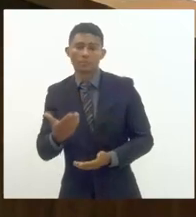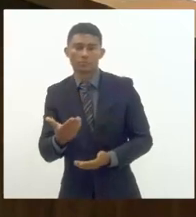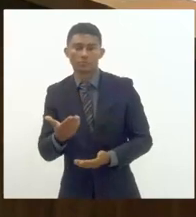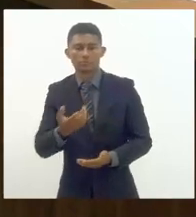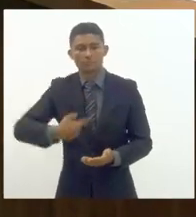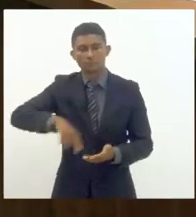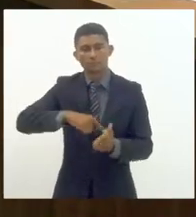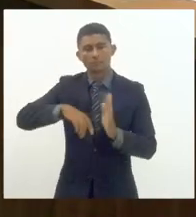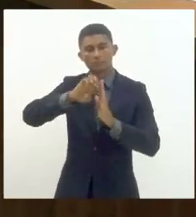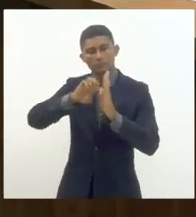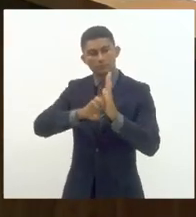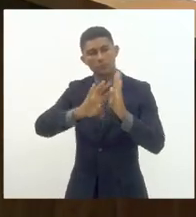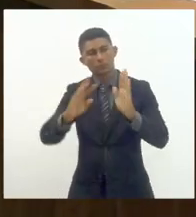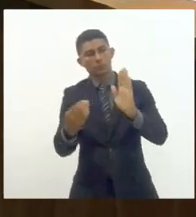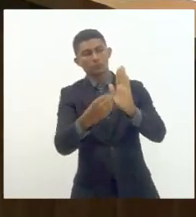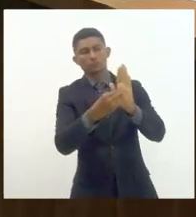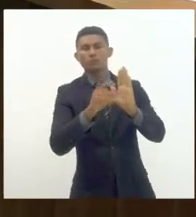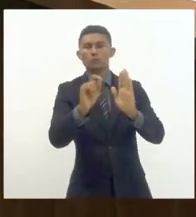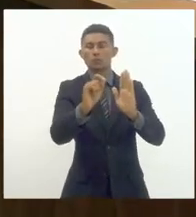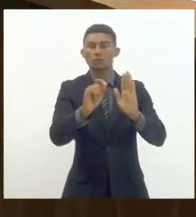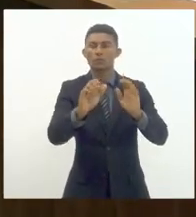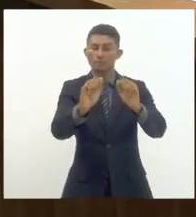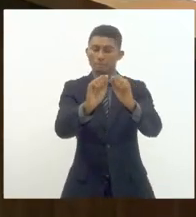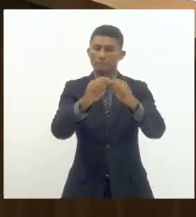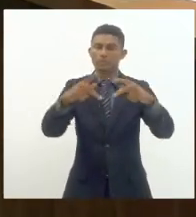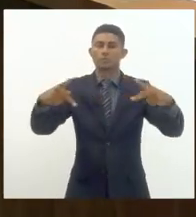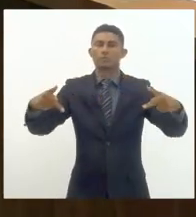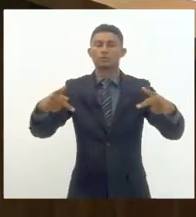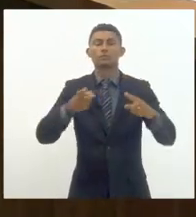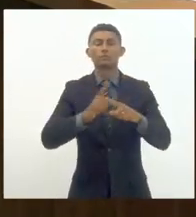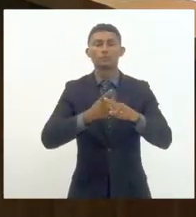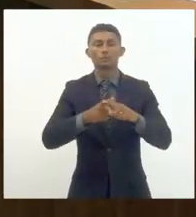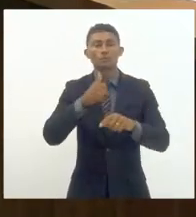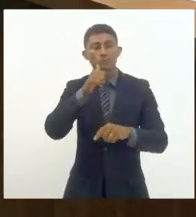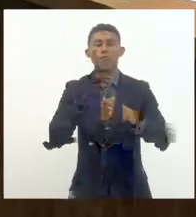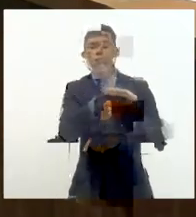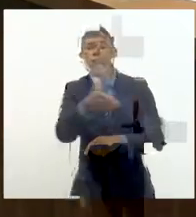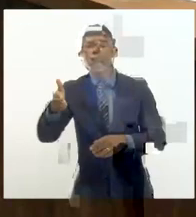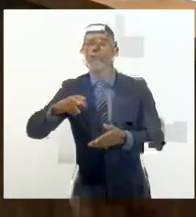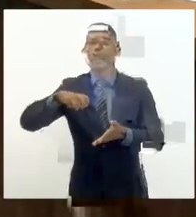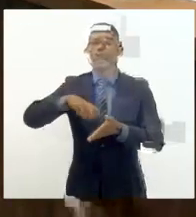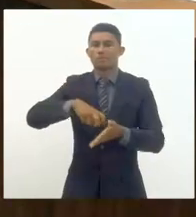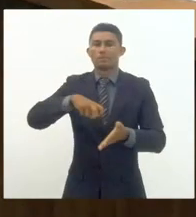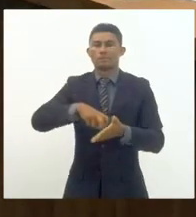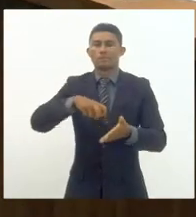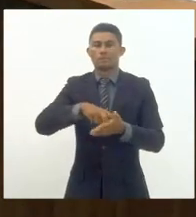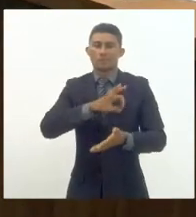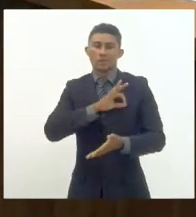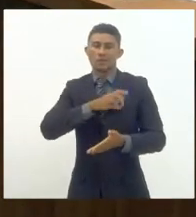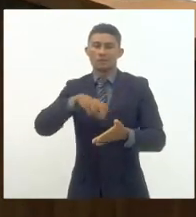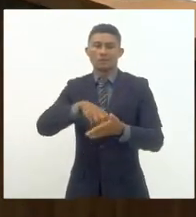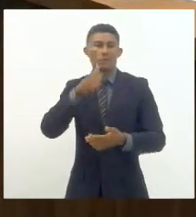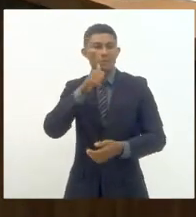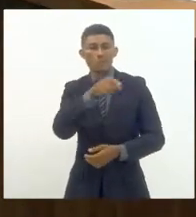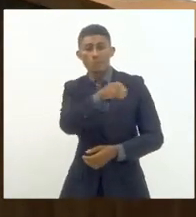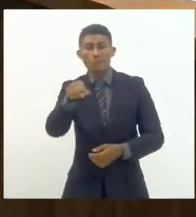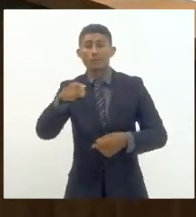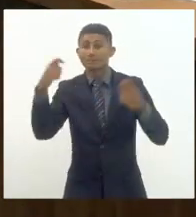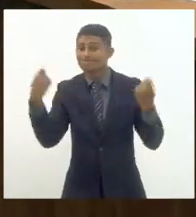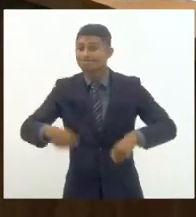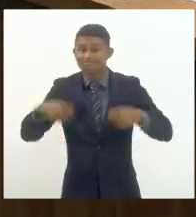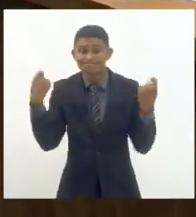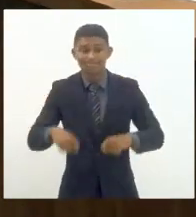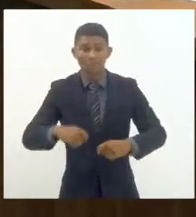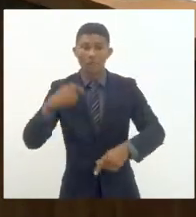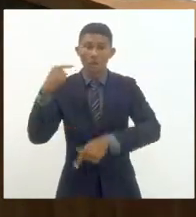questão da aposentadoria, porque essas policiais penais, deputado Valdec, teriam que cumprir mais tempo